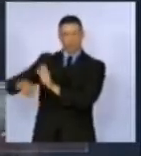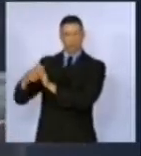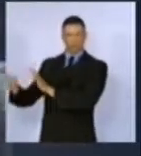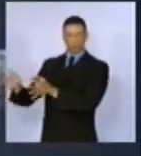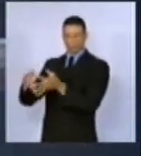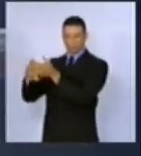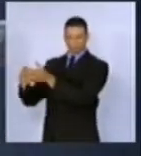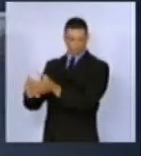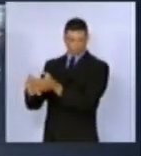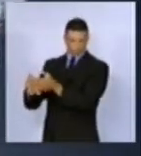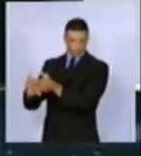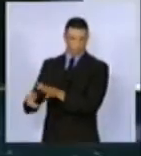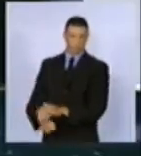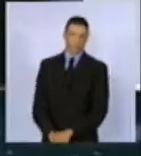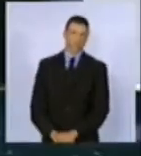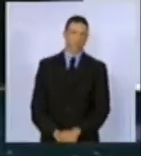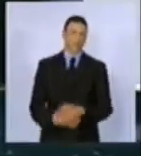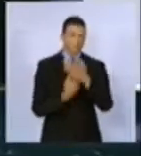obrigado